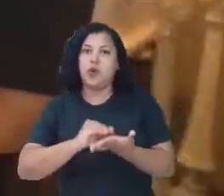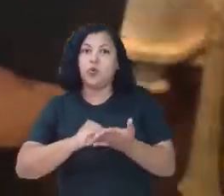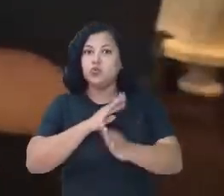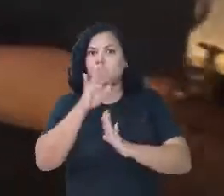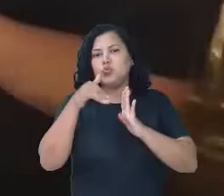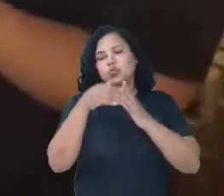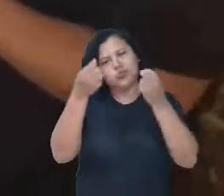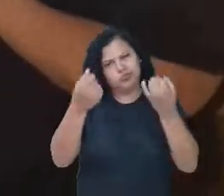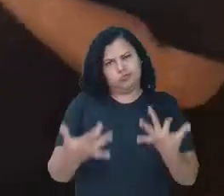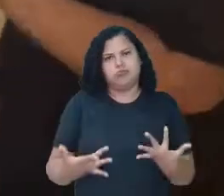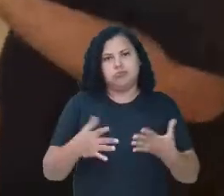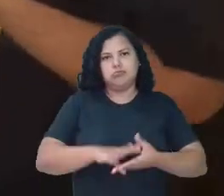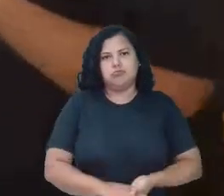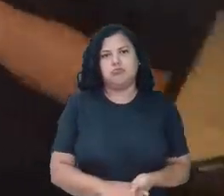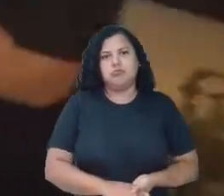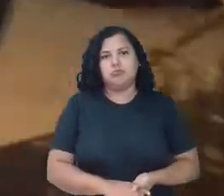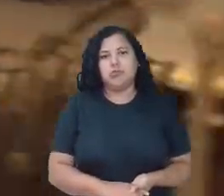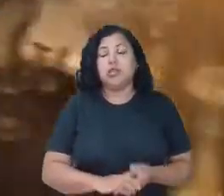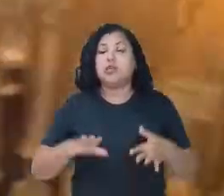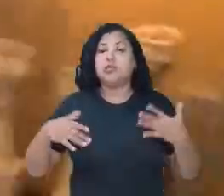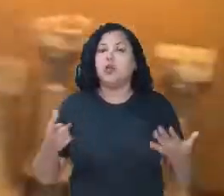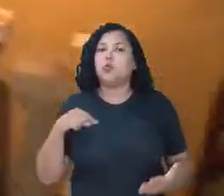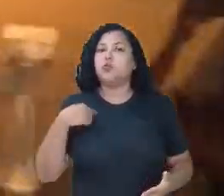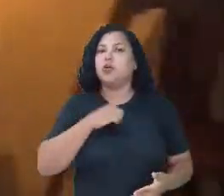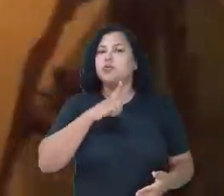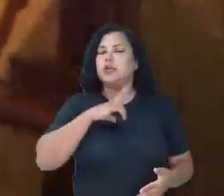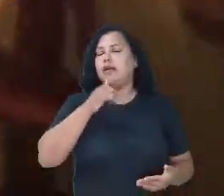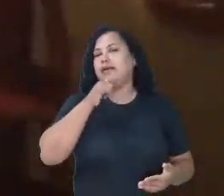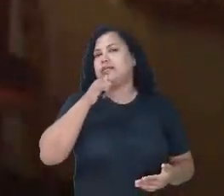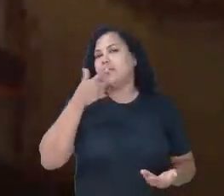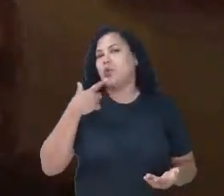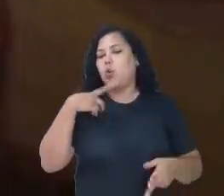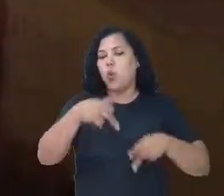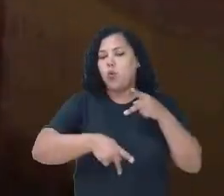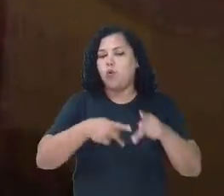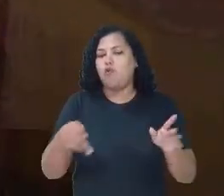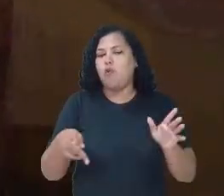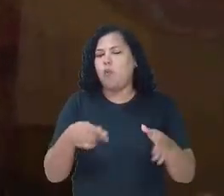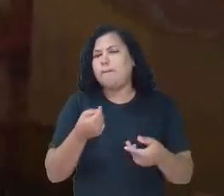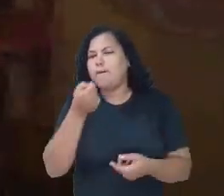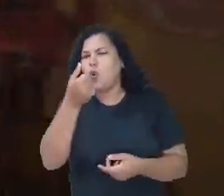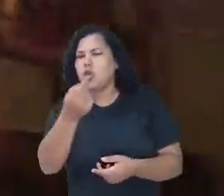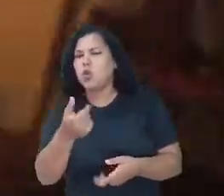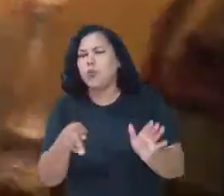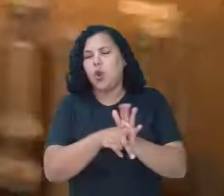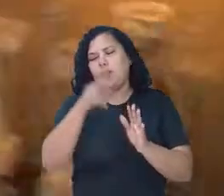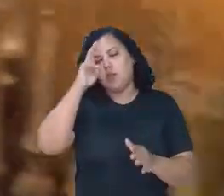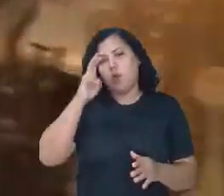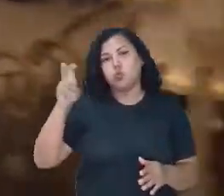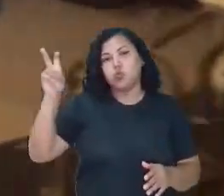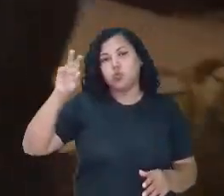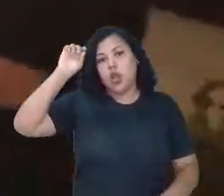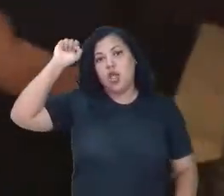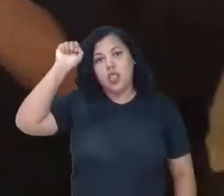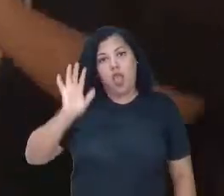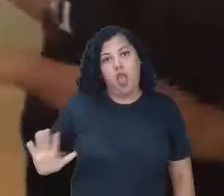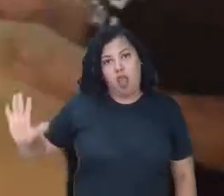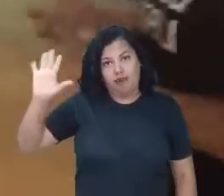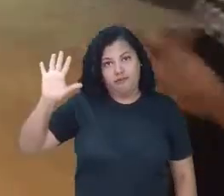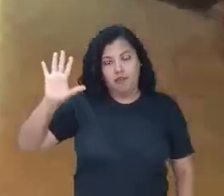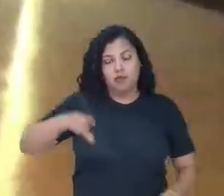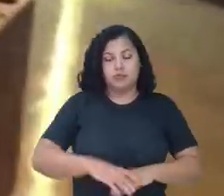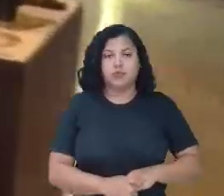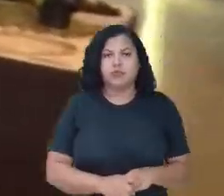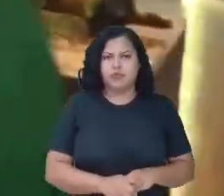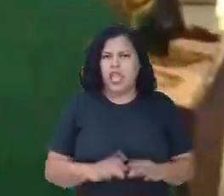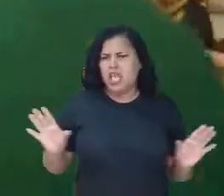fala. Então, aqui a gente tem, por exemplo, um pouco da cultura africana, que se resume a isso? Claro que